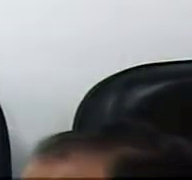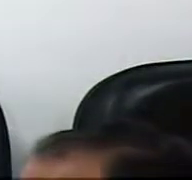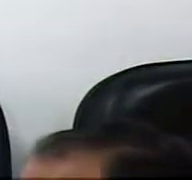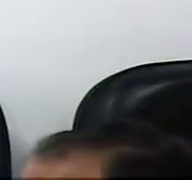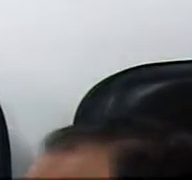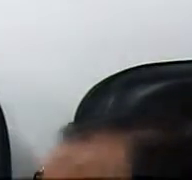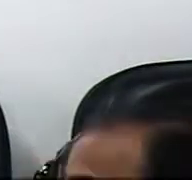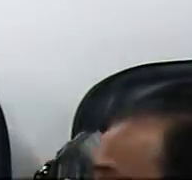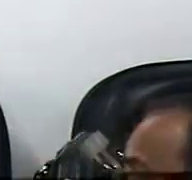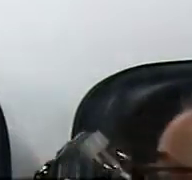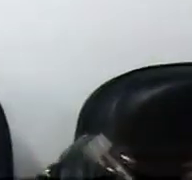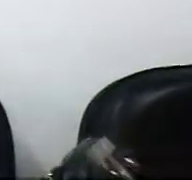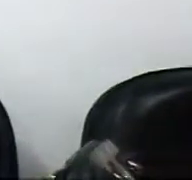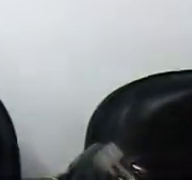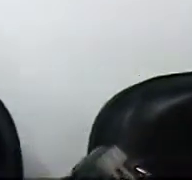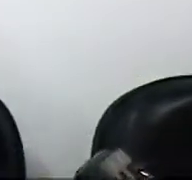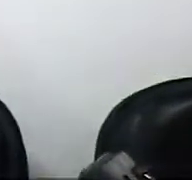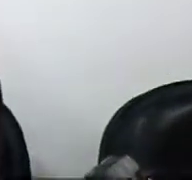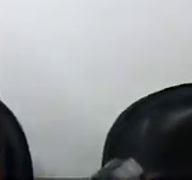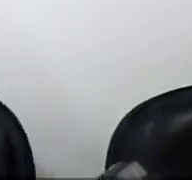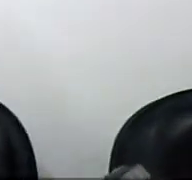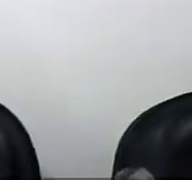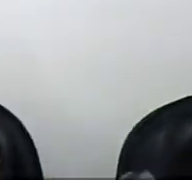aqui cumprimentar a Lívia.